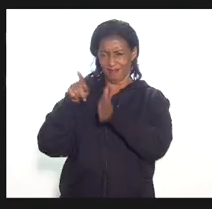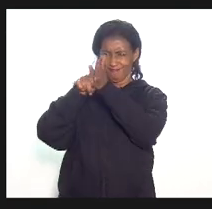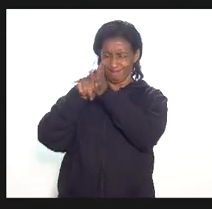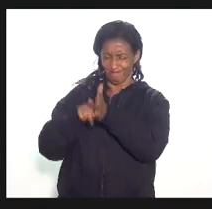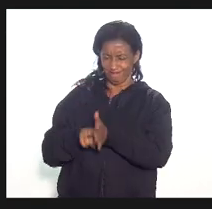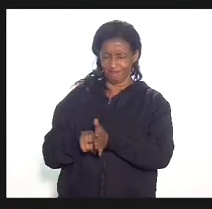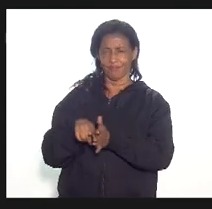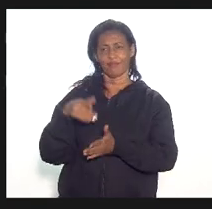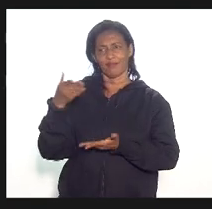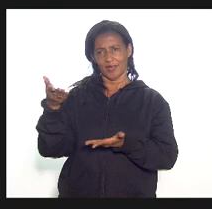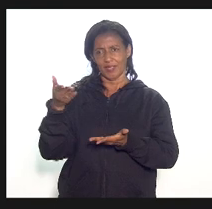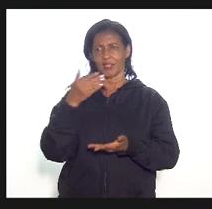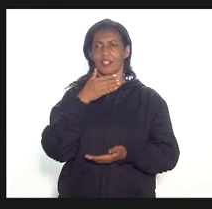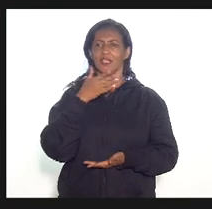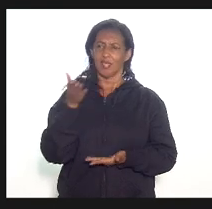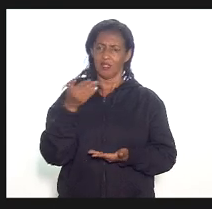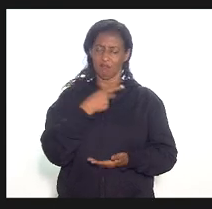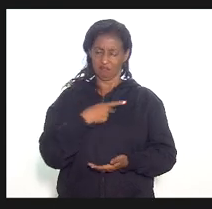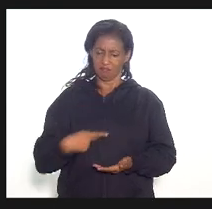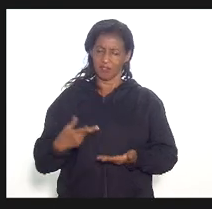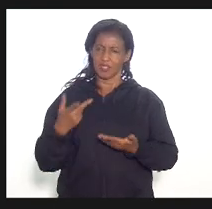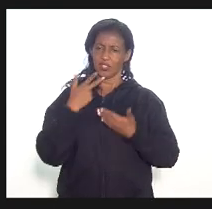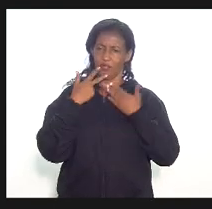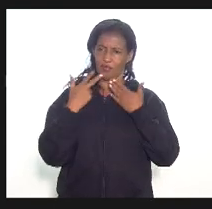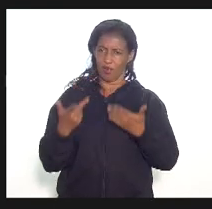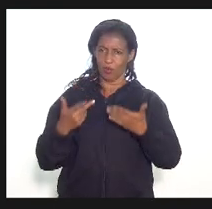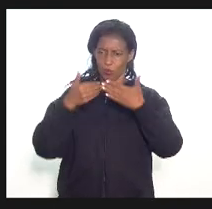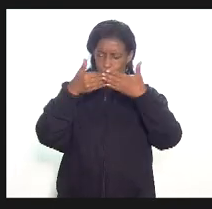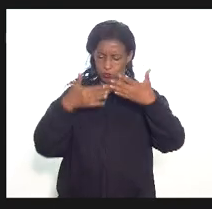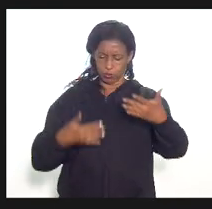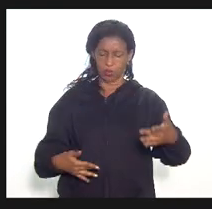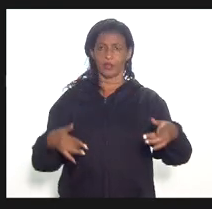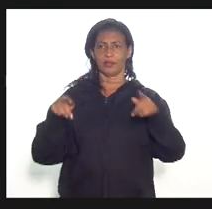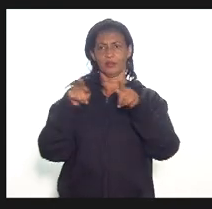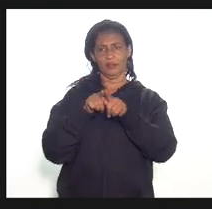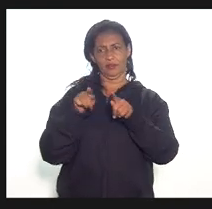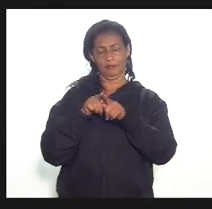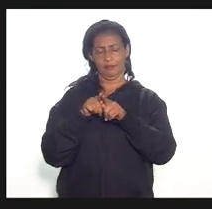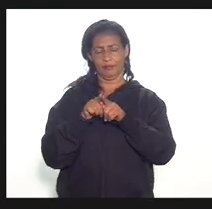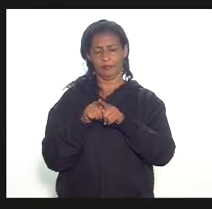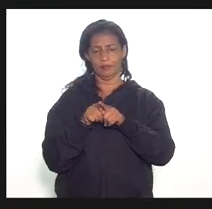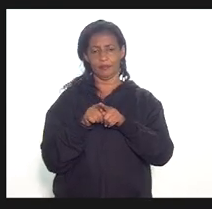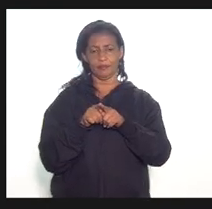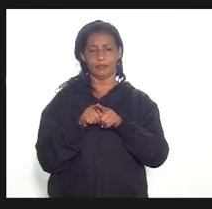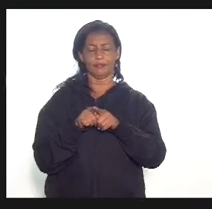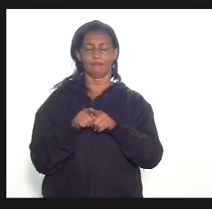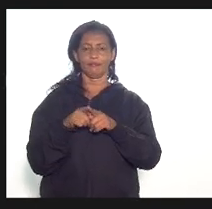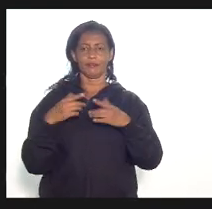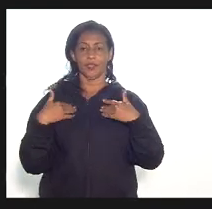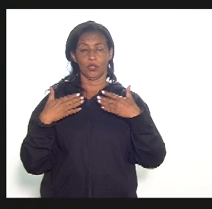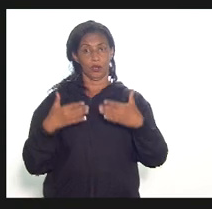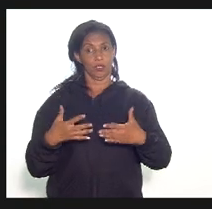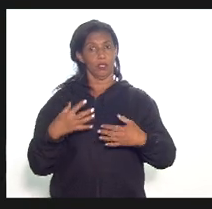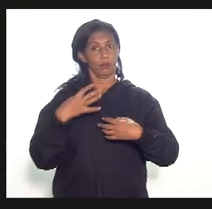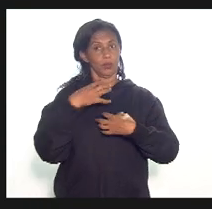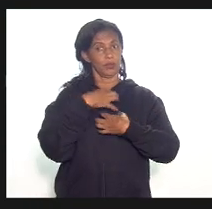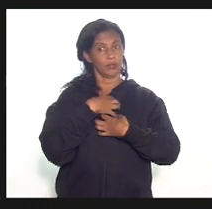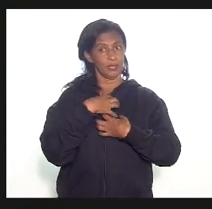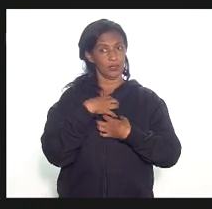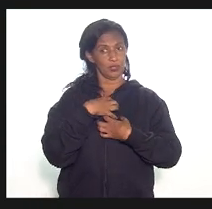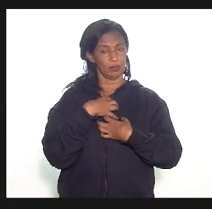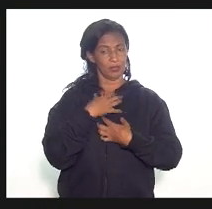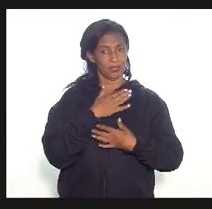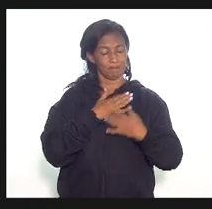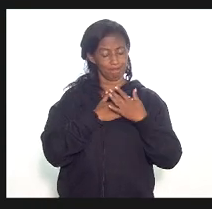que a senhora acabou de fazer deixo aqui também os meus sentimentos a esse policial